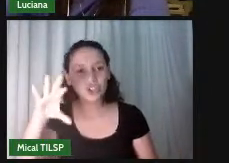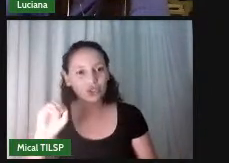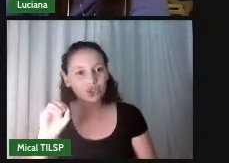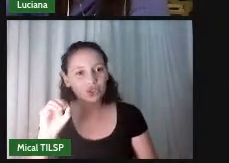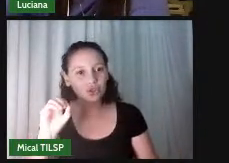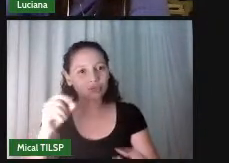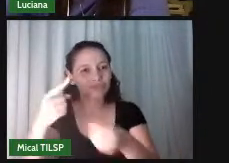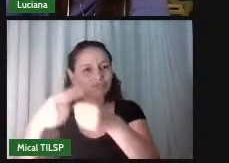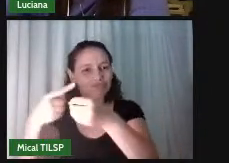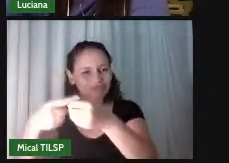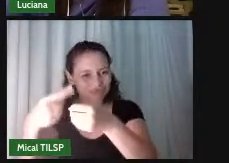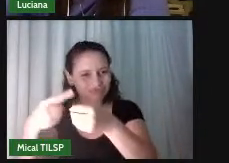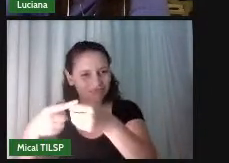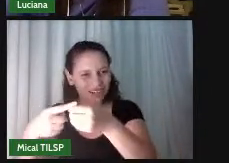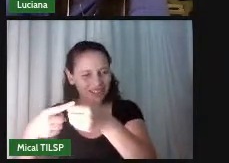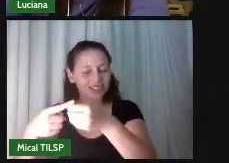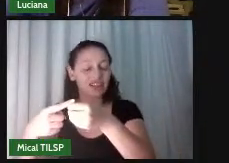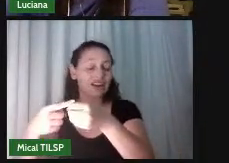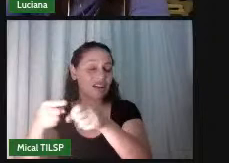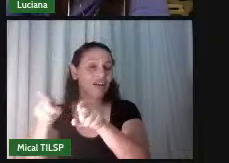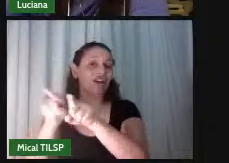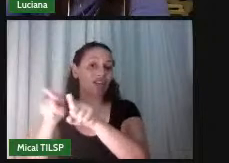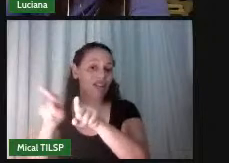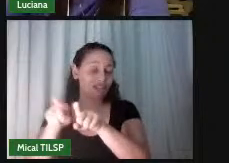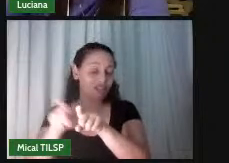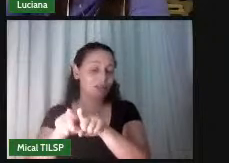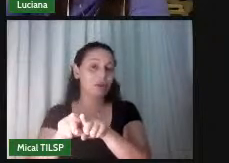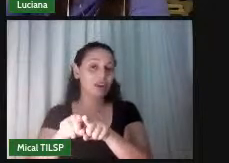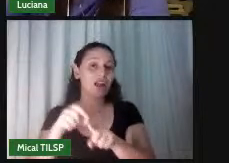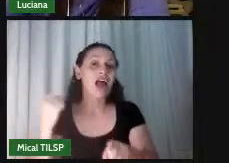muito importante que essas identificações sejam feitas.